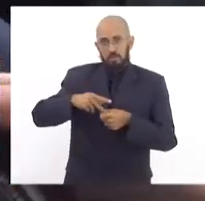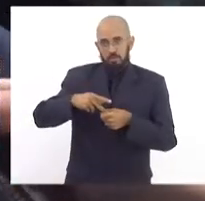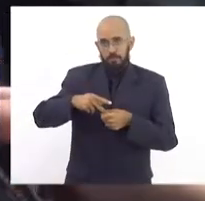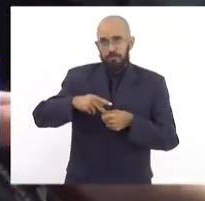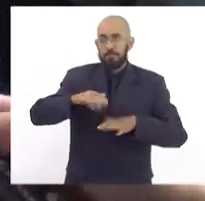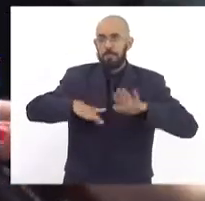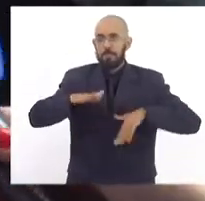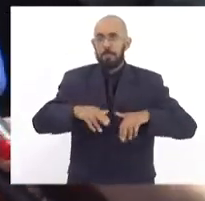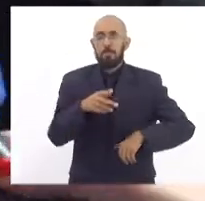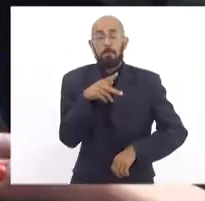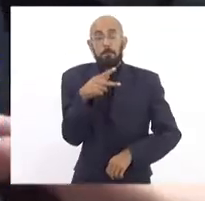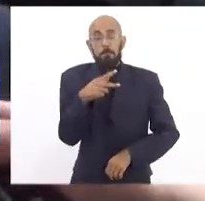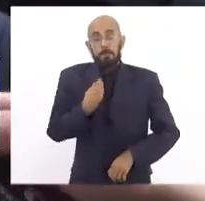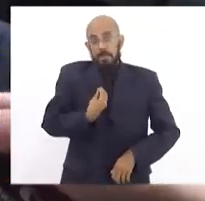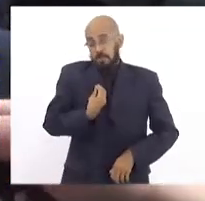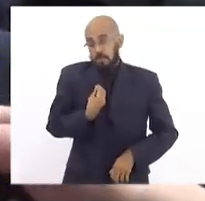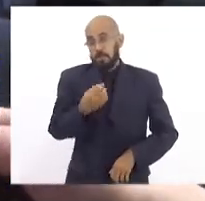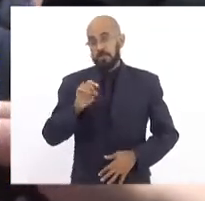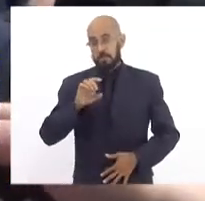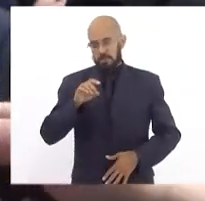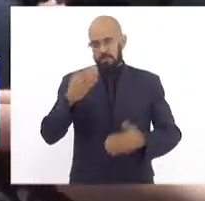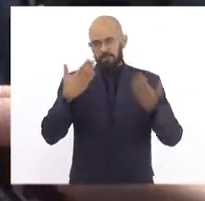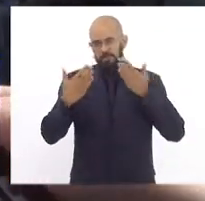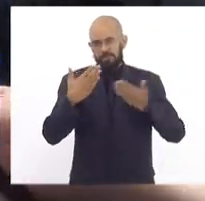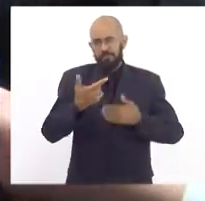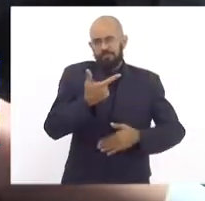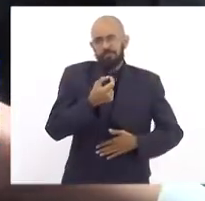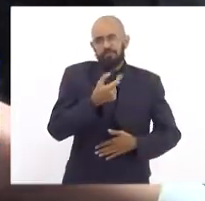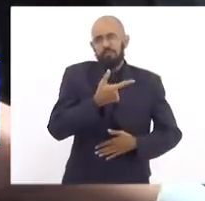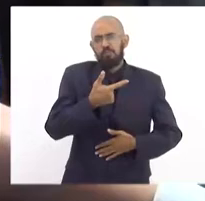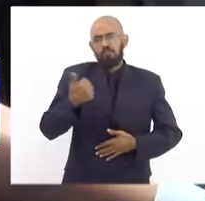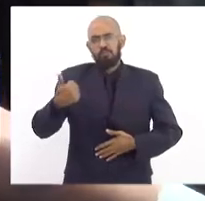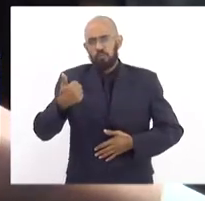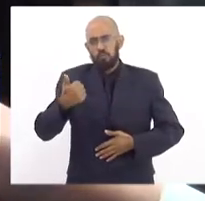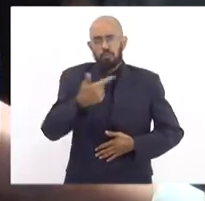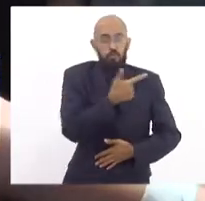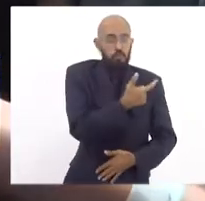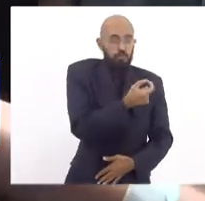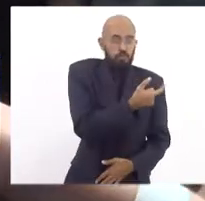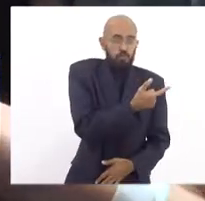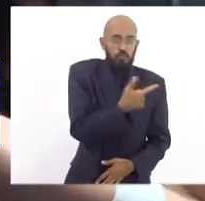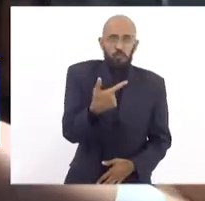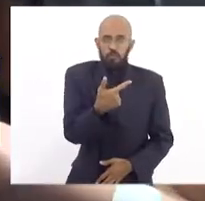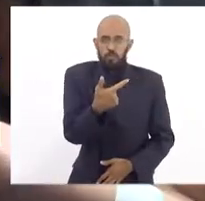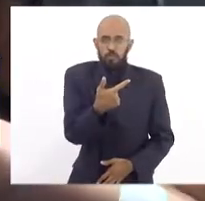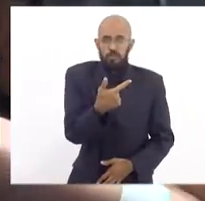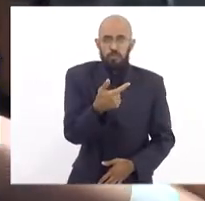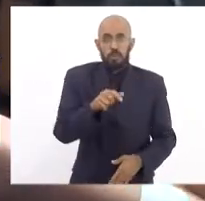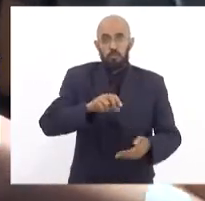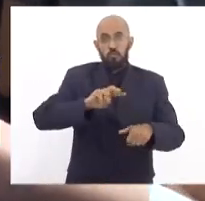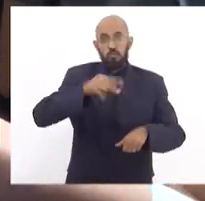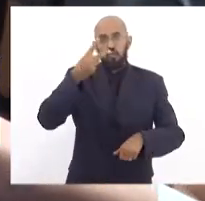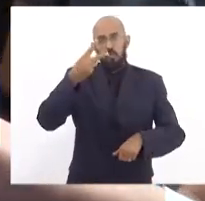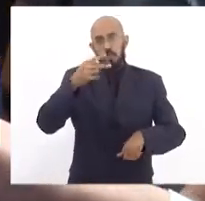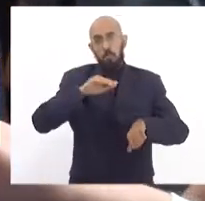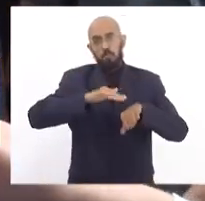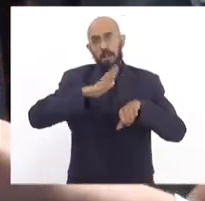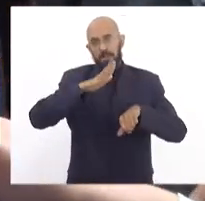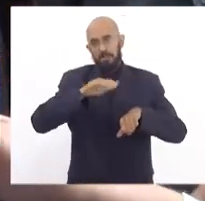participação especial de 2021 com participação especial de 2022, mais que dobrou.